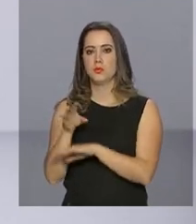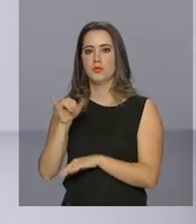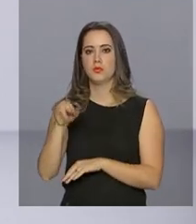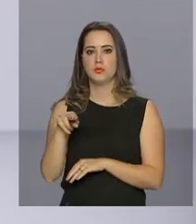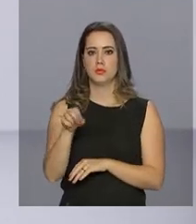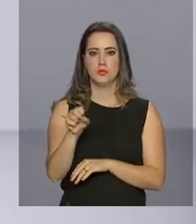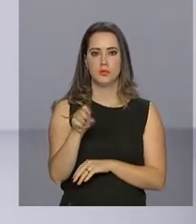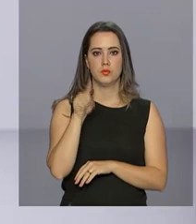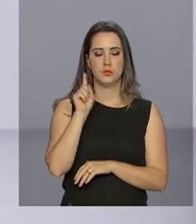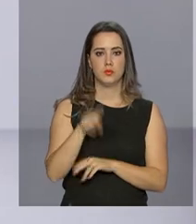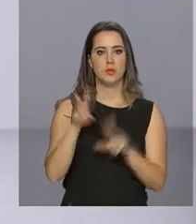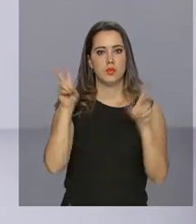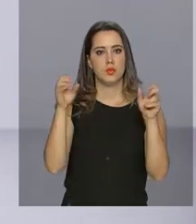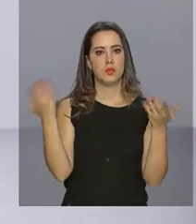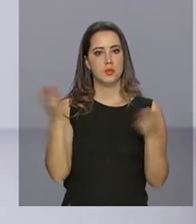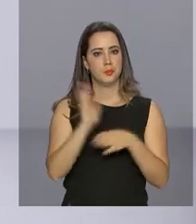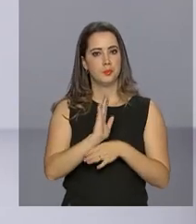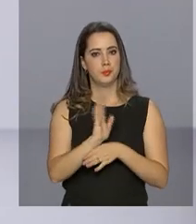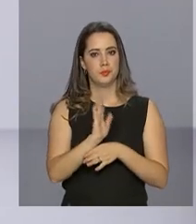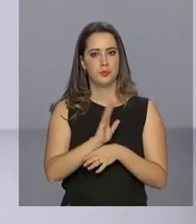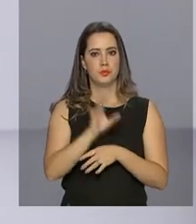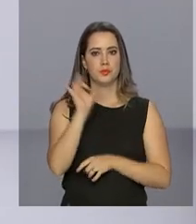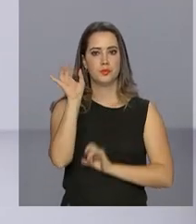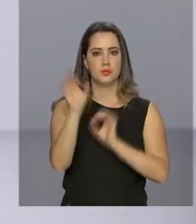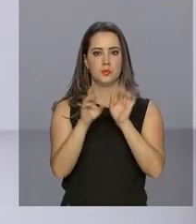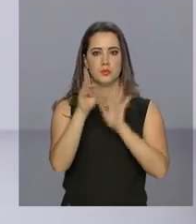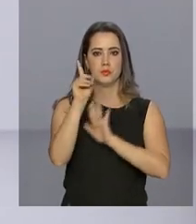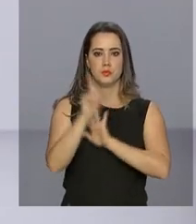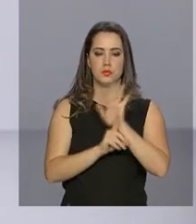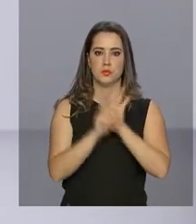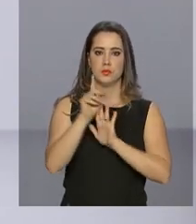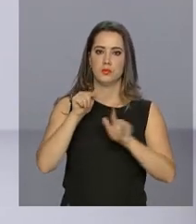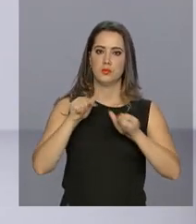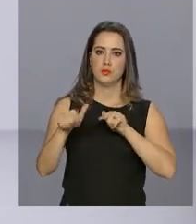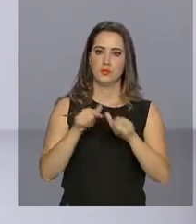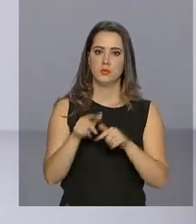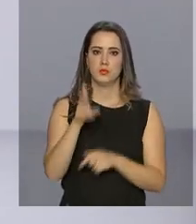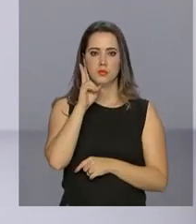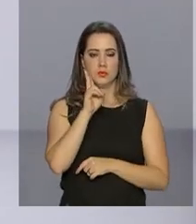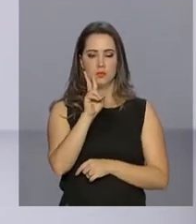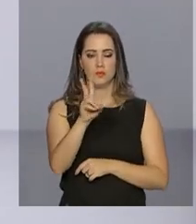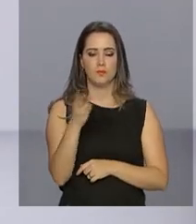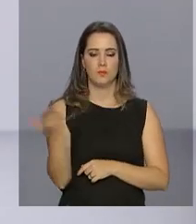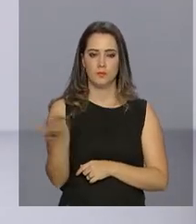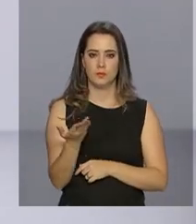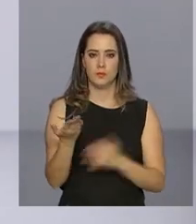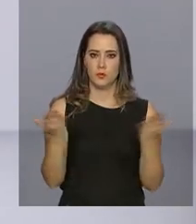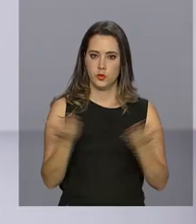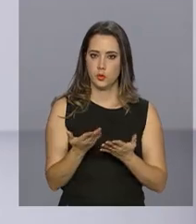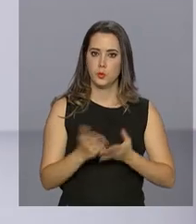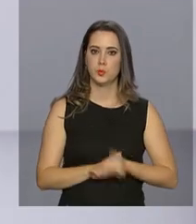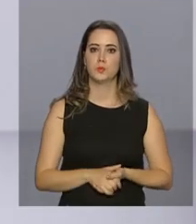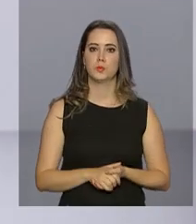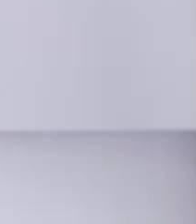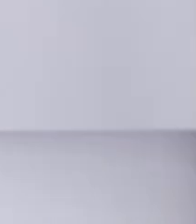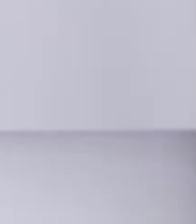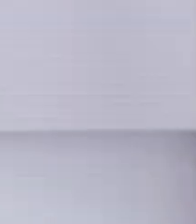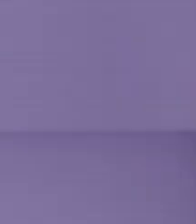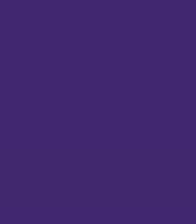ff esse é o tema da reportagem de hoje da série direitos do trabalhador acompanhe com a gente